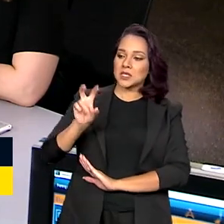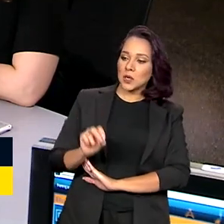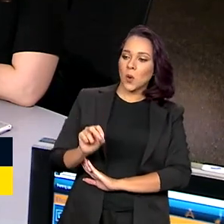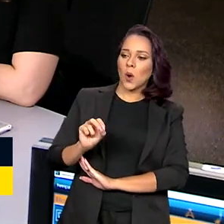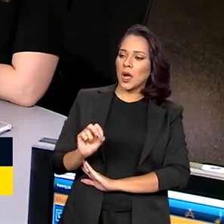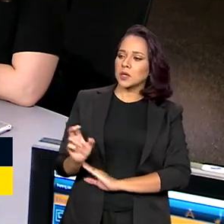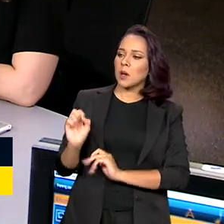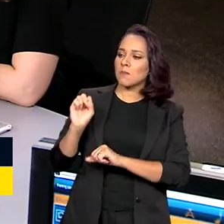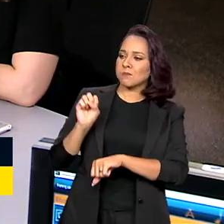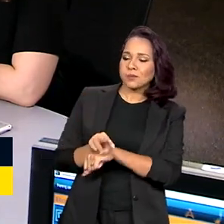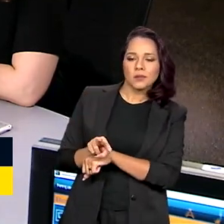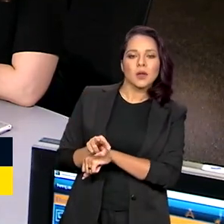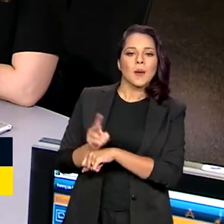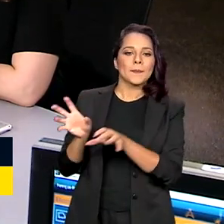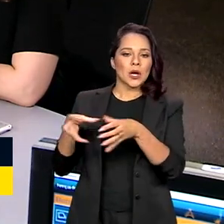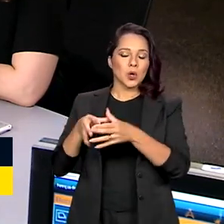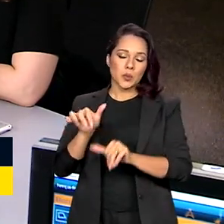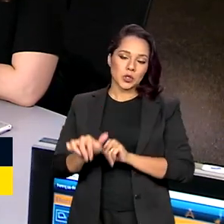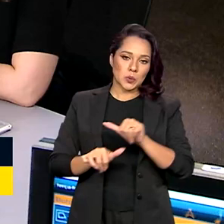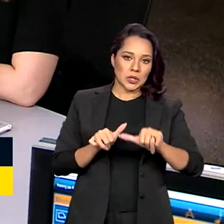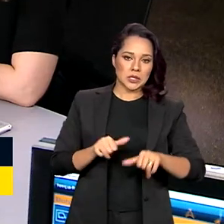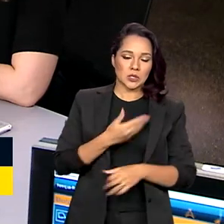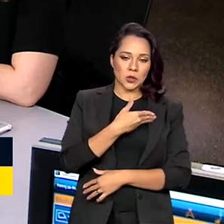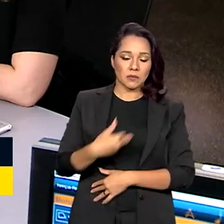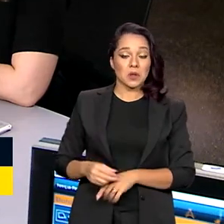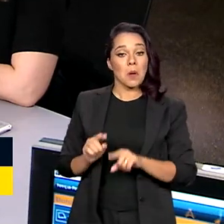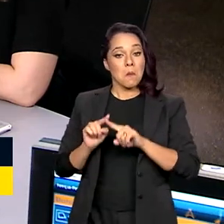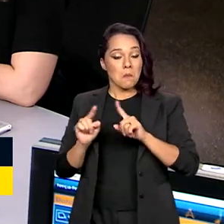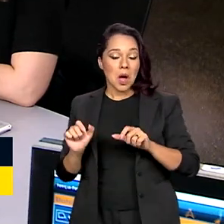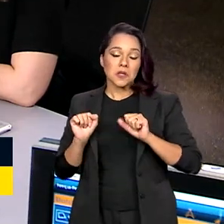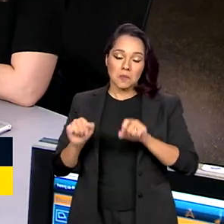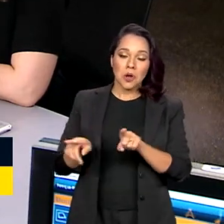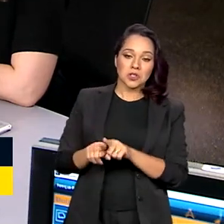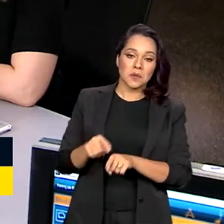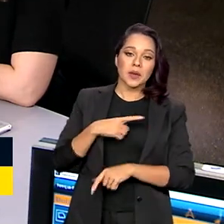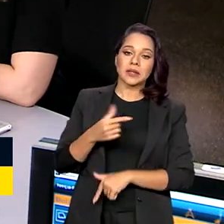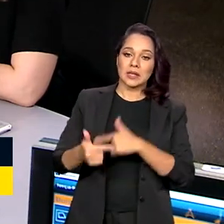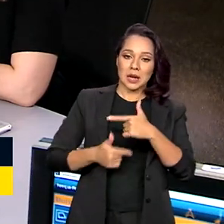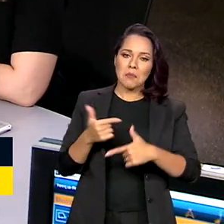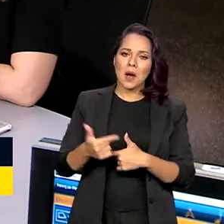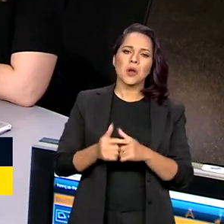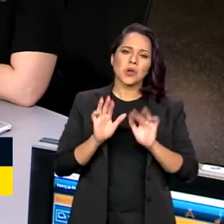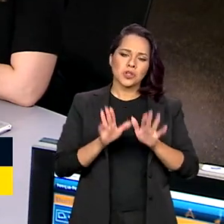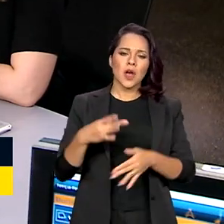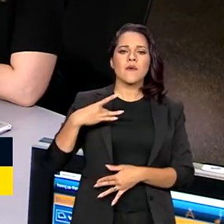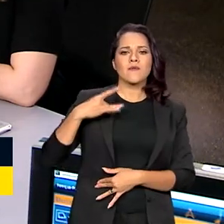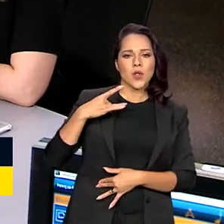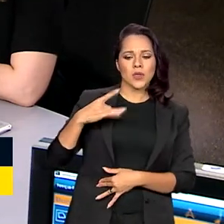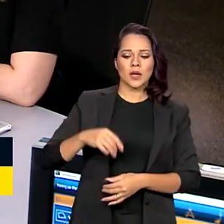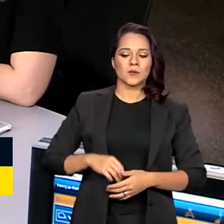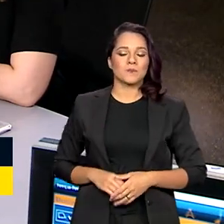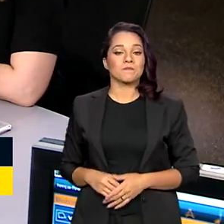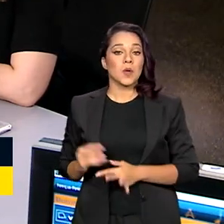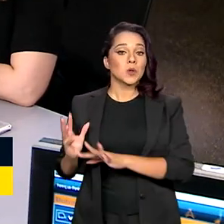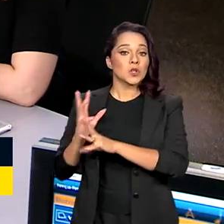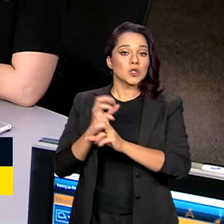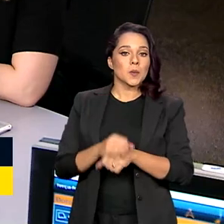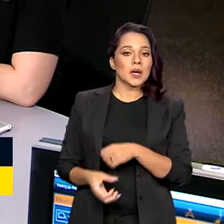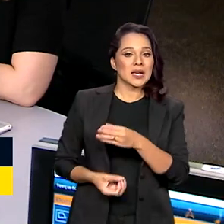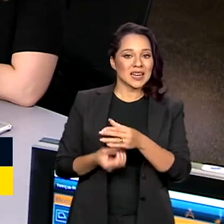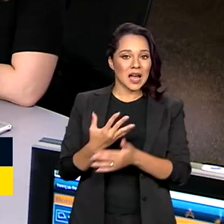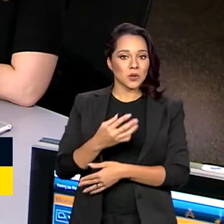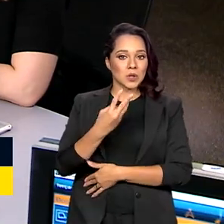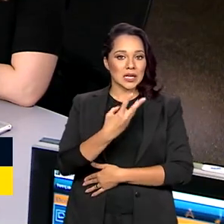cargos remunerados para a equipe de transição, mas também pode contar com trabalhadores voluntários. Ao todo, foram